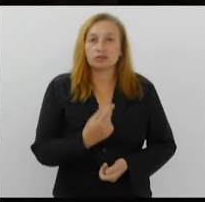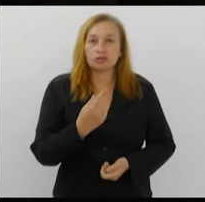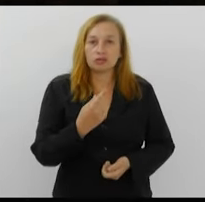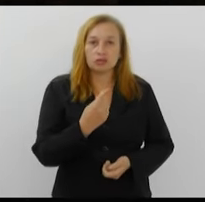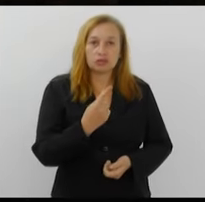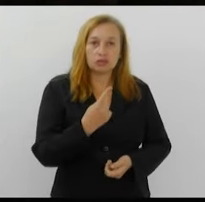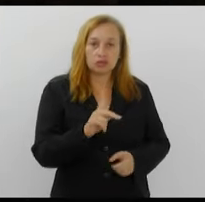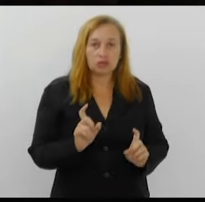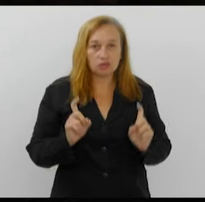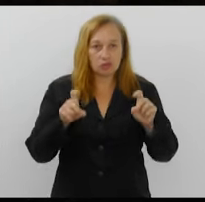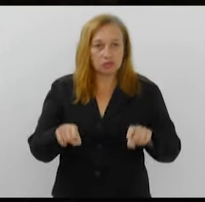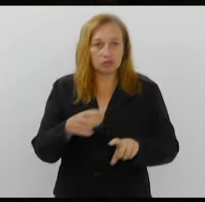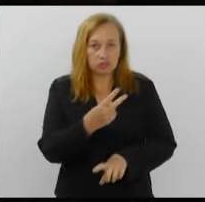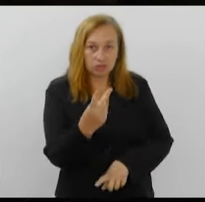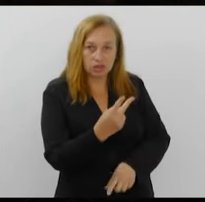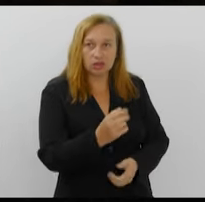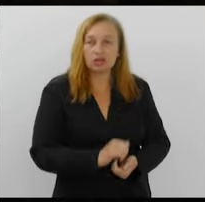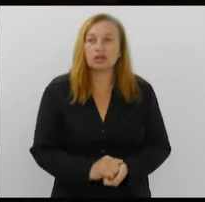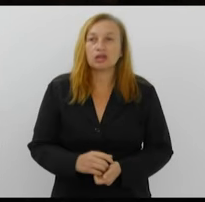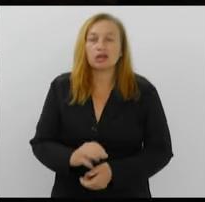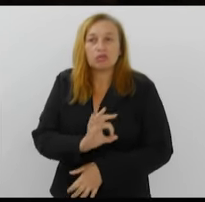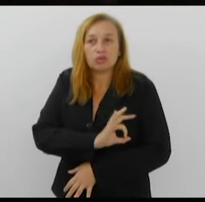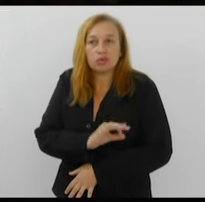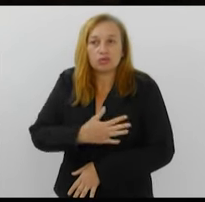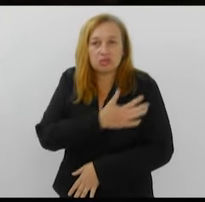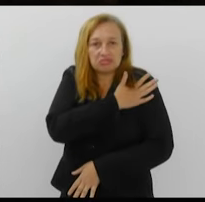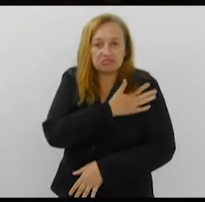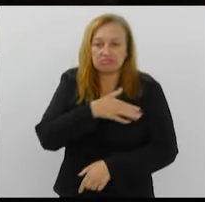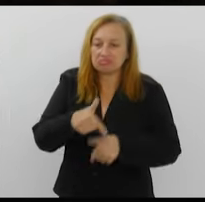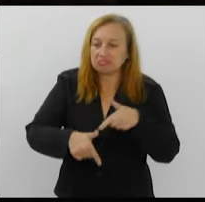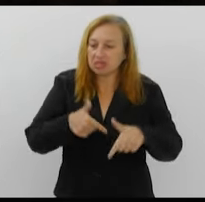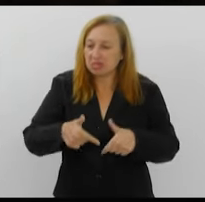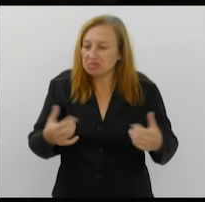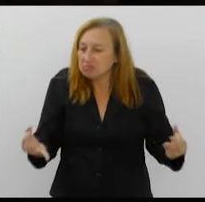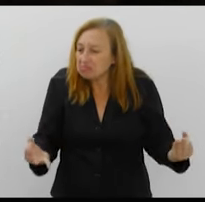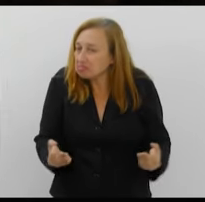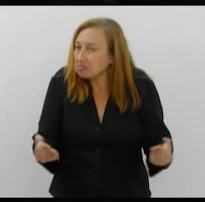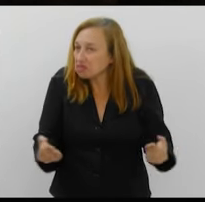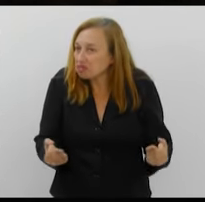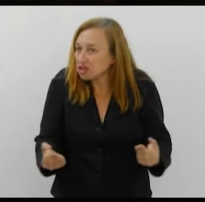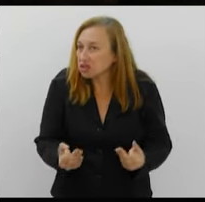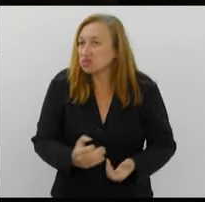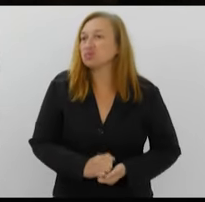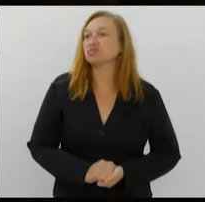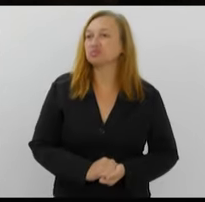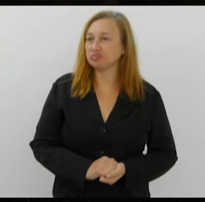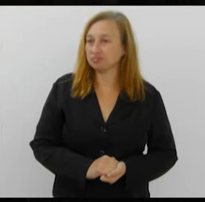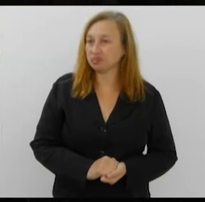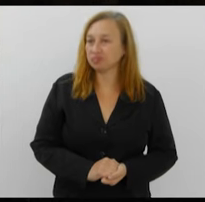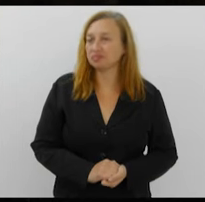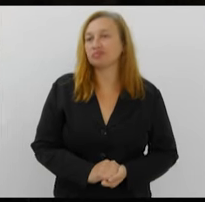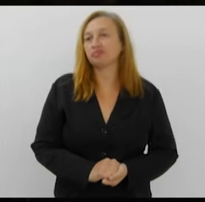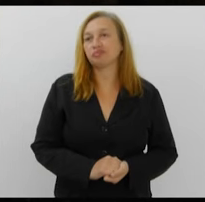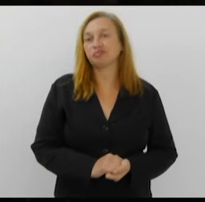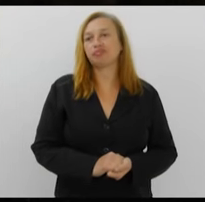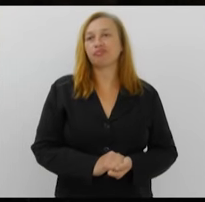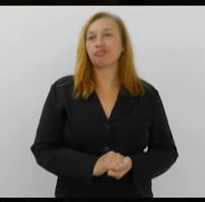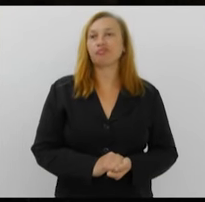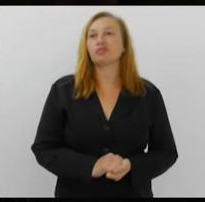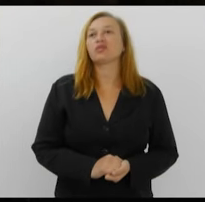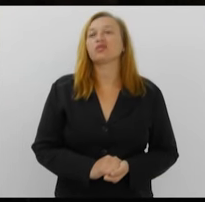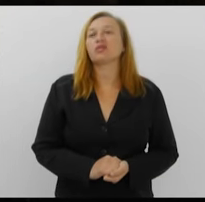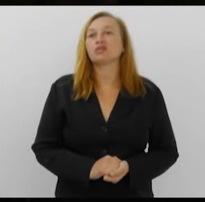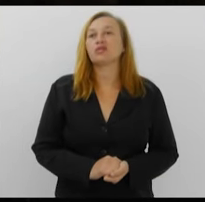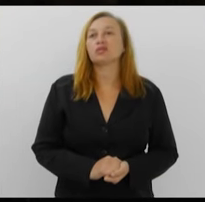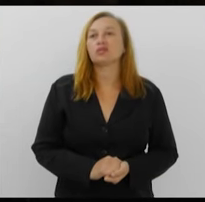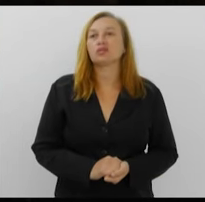Excelências, porque a Polícia Militar tem feito um trabalho hercúleo, um cobertor curto, como bem disse o deputado Carlos